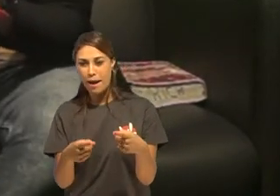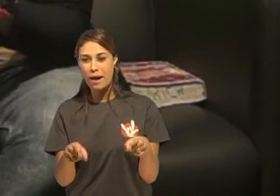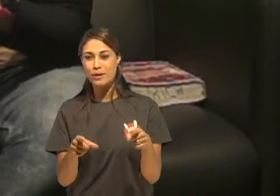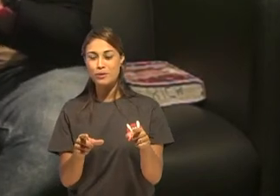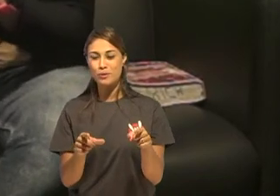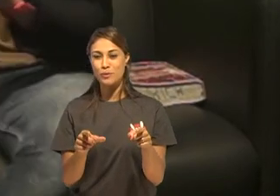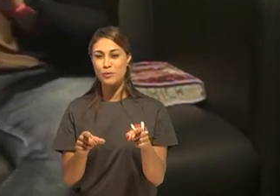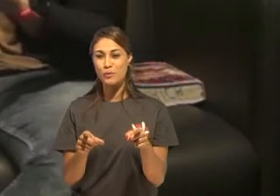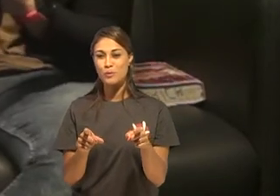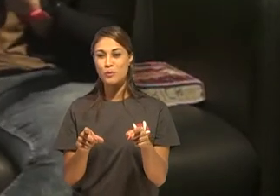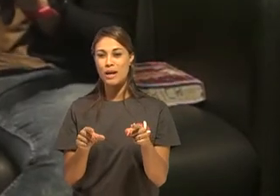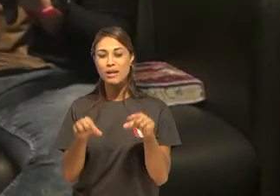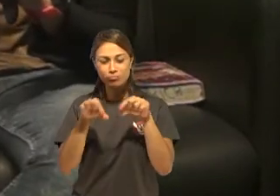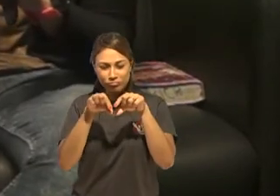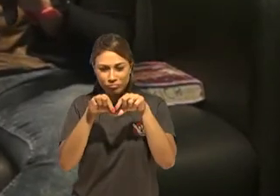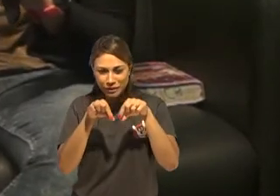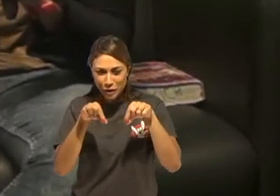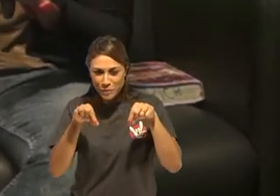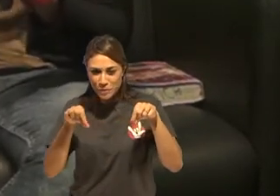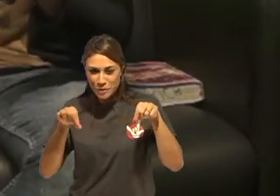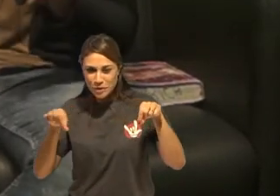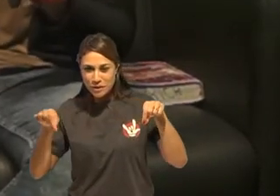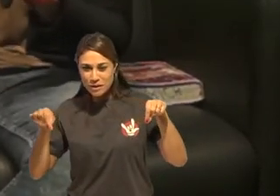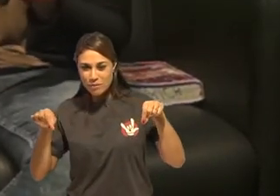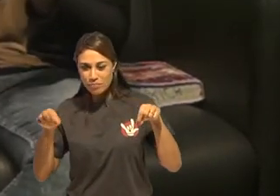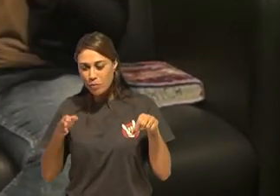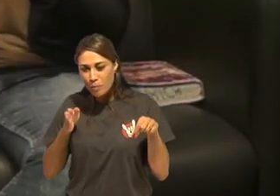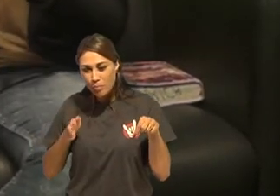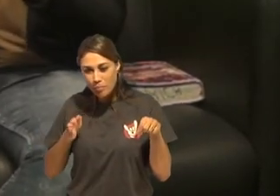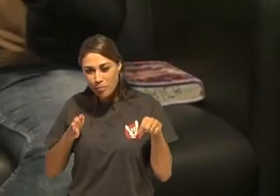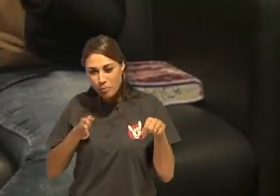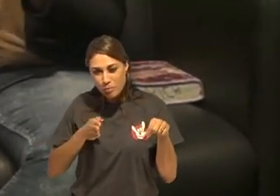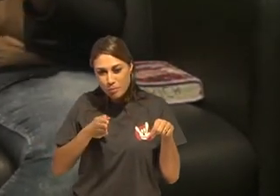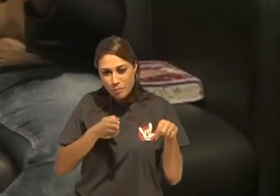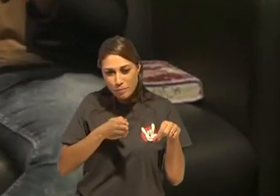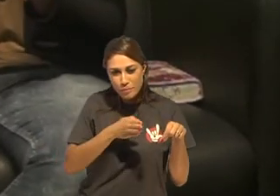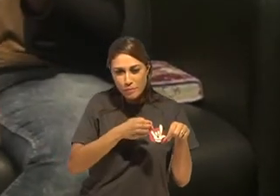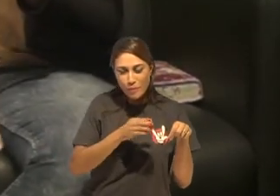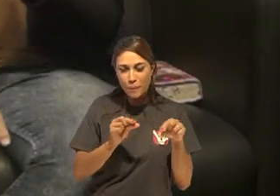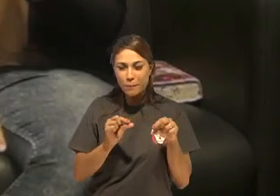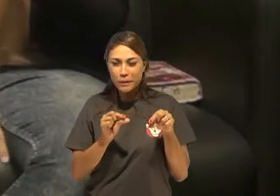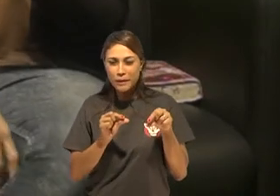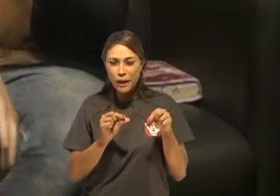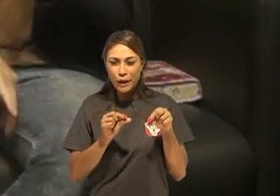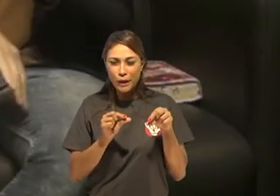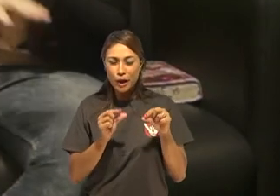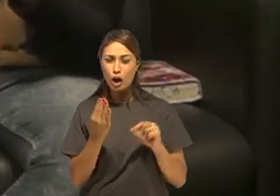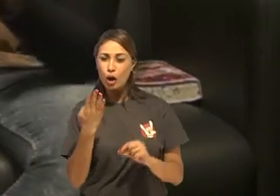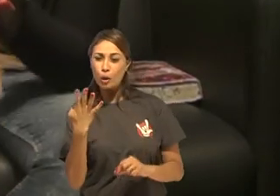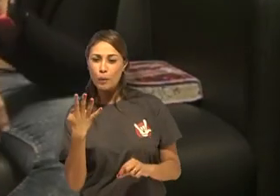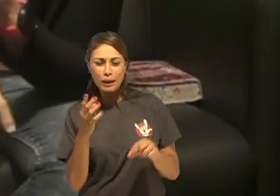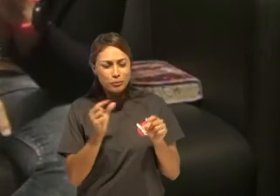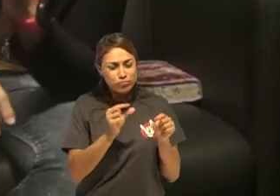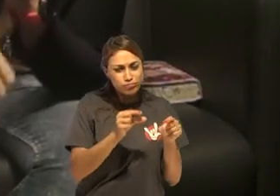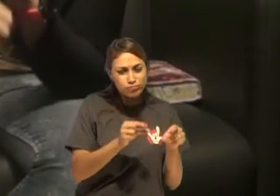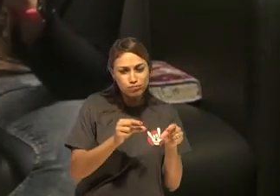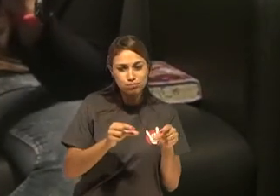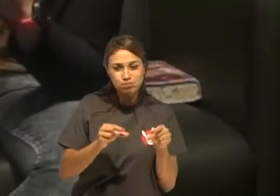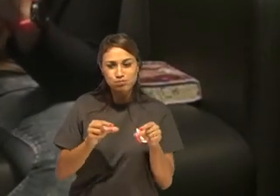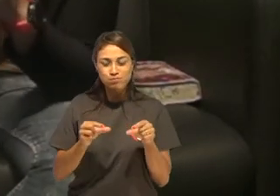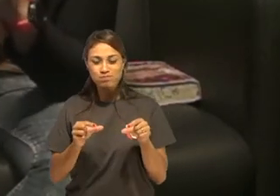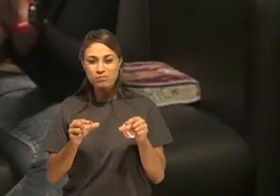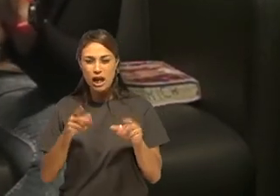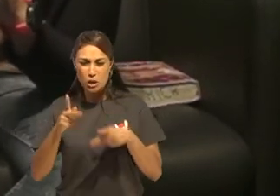fininho assim para render. E ele punha 4 salsichas no prato e a gente pedia mais. Ele falava, não, já tá bom. E aí o povo começou a reclamar, mano.